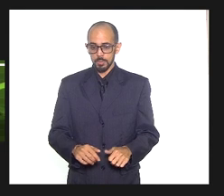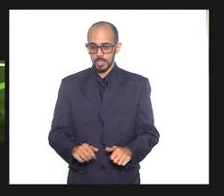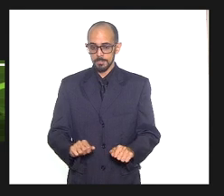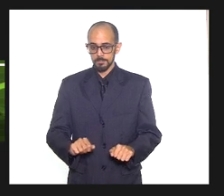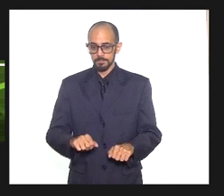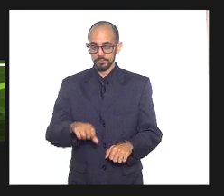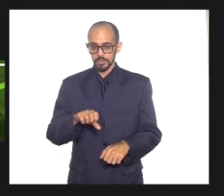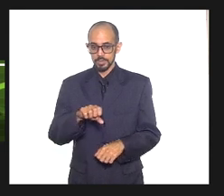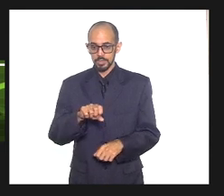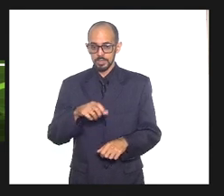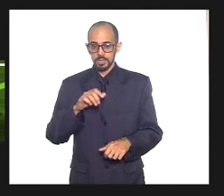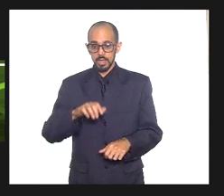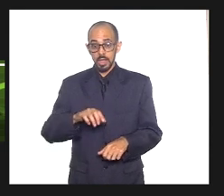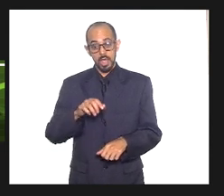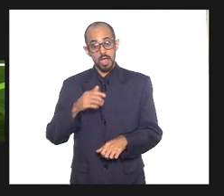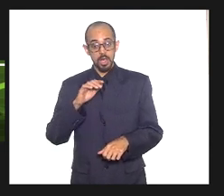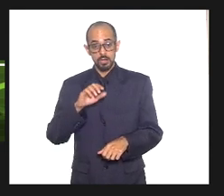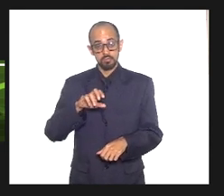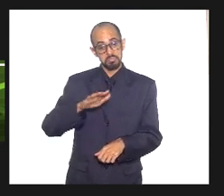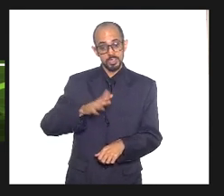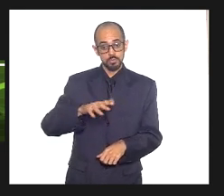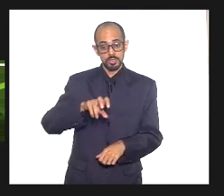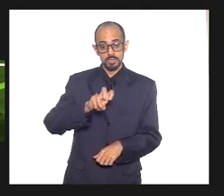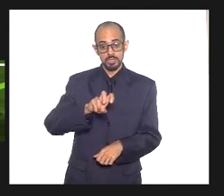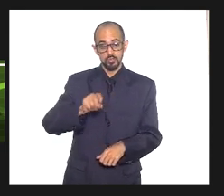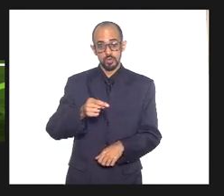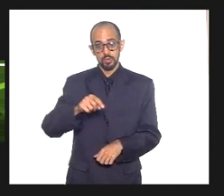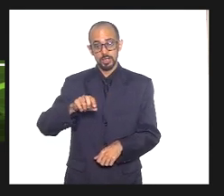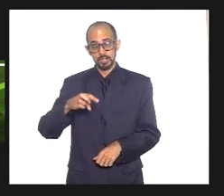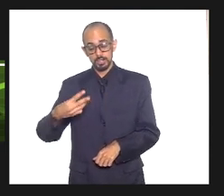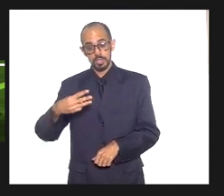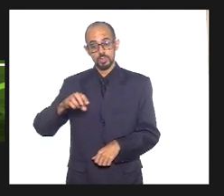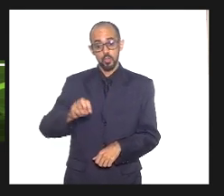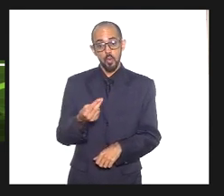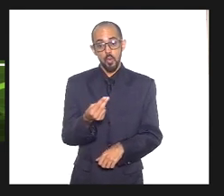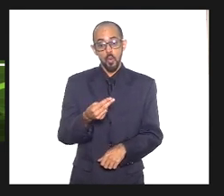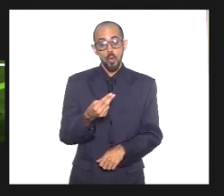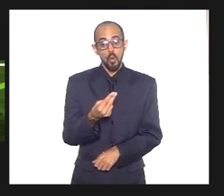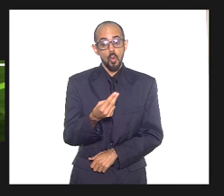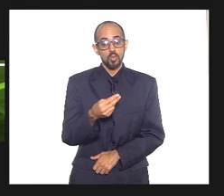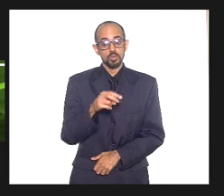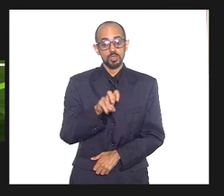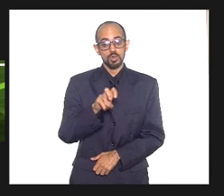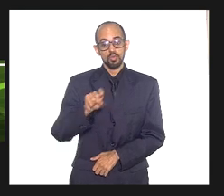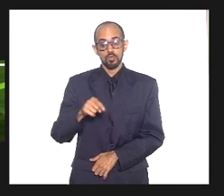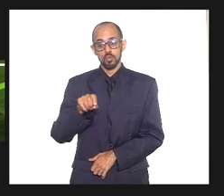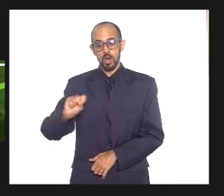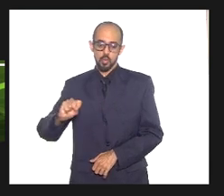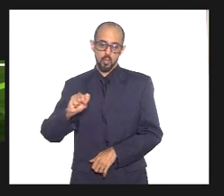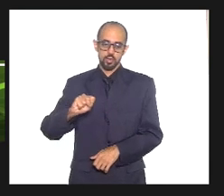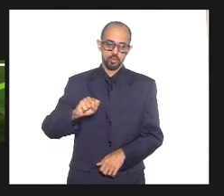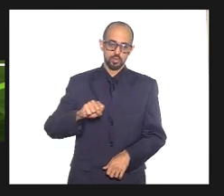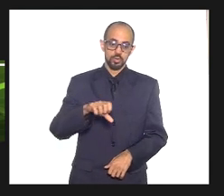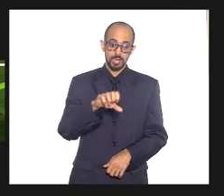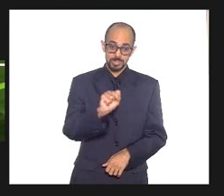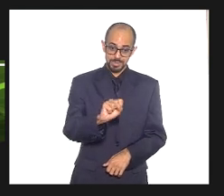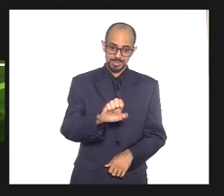na faixa de 5,3% a 5,8%, como previu o Banco Central no boletim